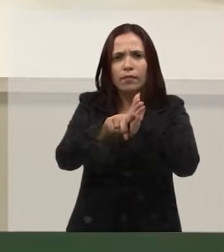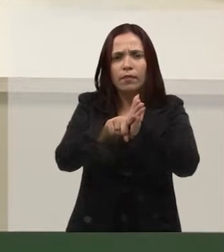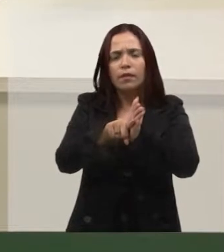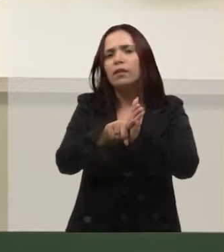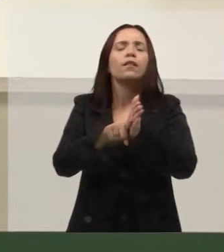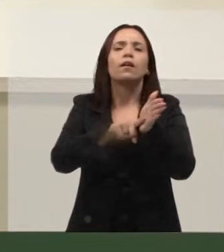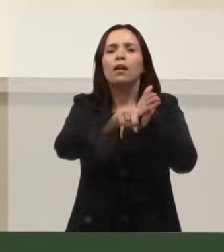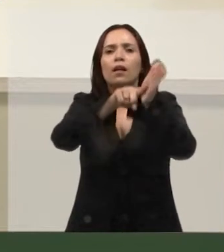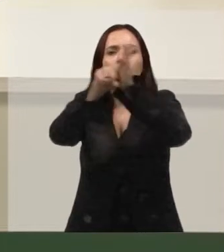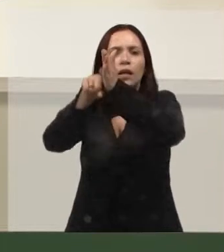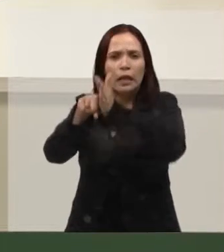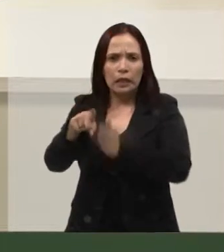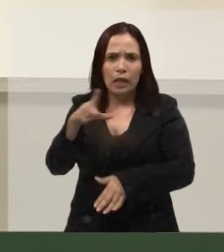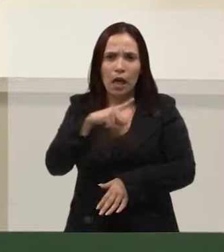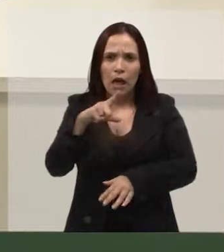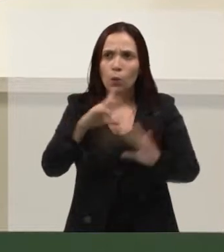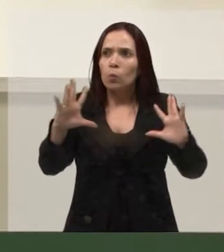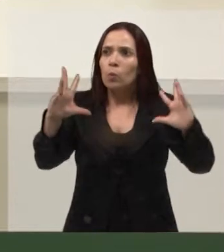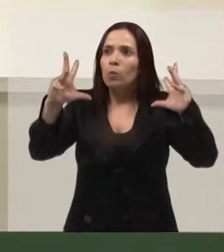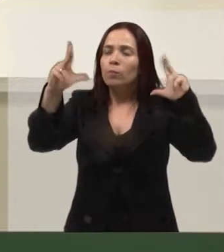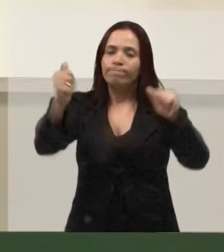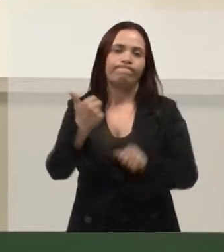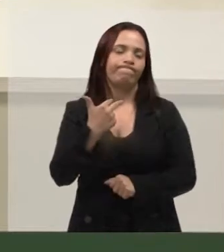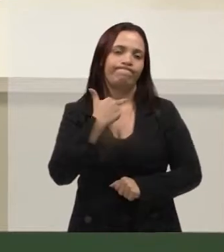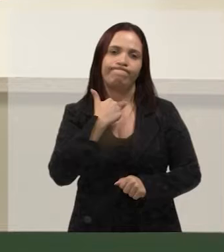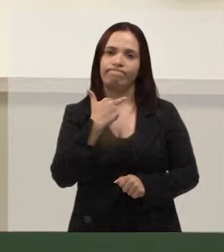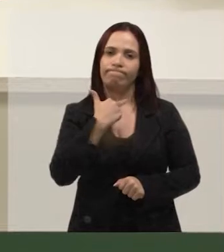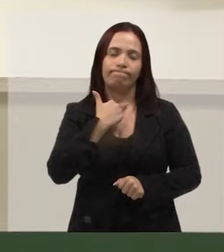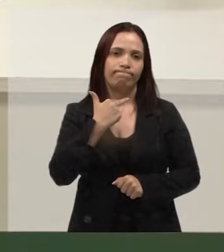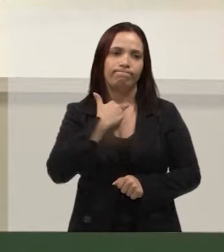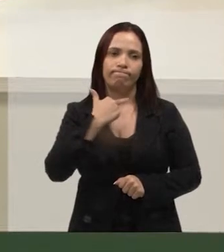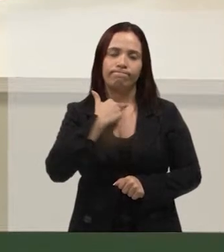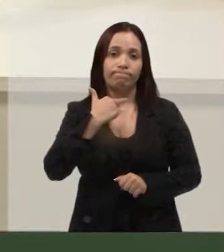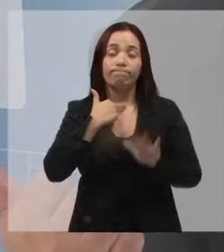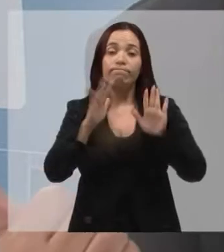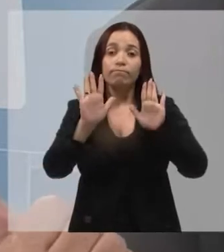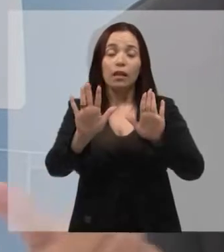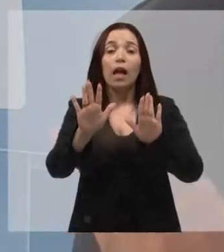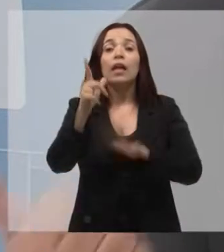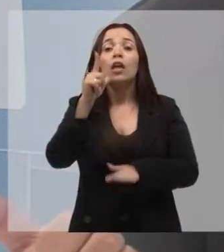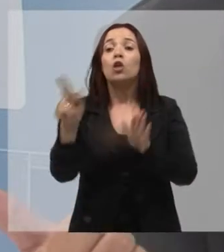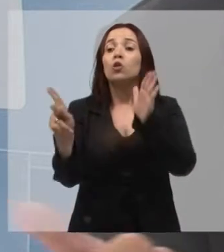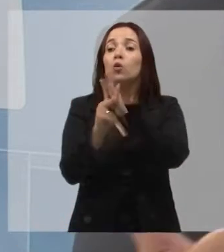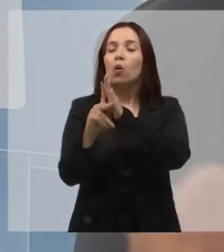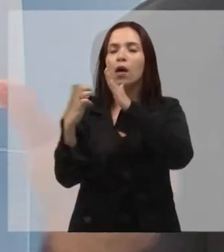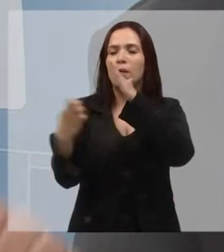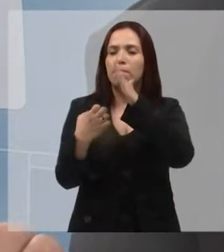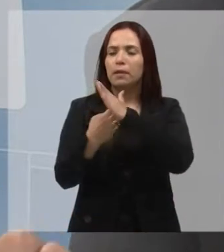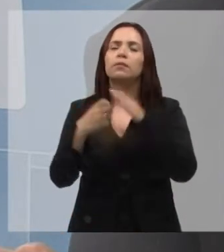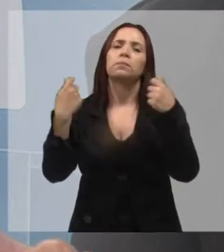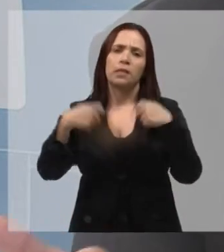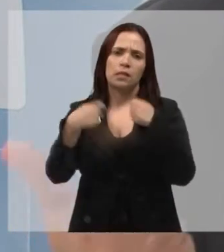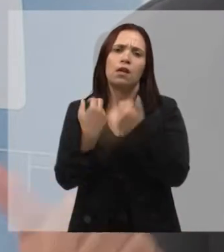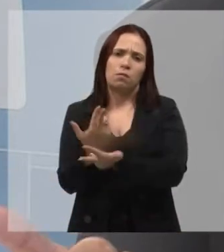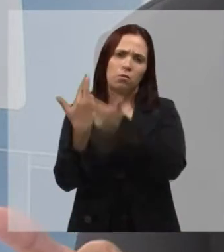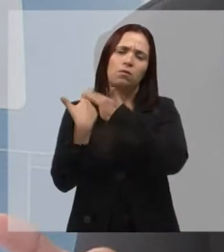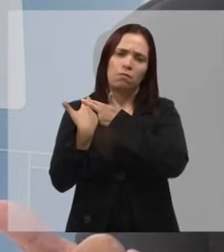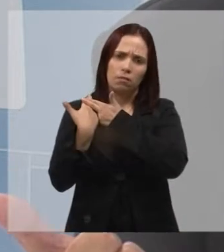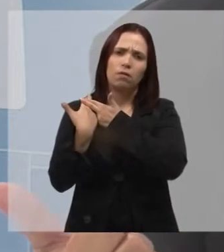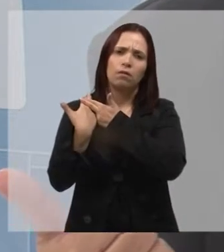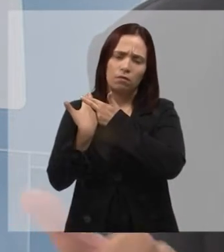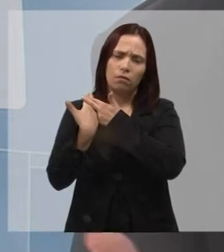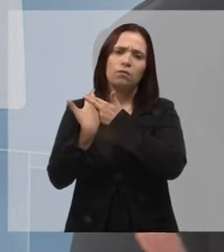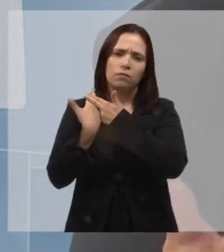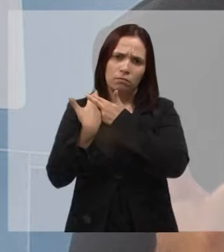da garagem e vai para a estrada? Claro que não. Não tem, cara. Claro que não. Mas o dono do ônibus, o dono da empresa tem que ser